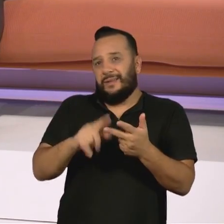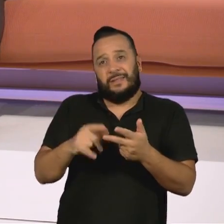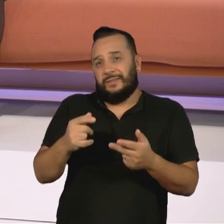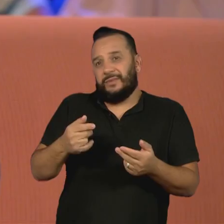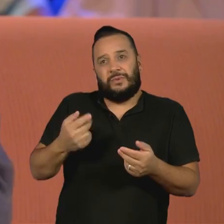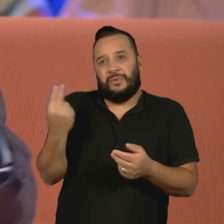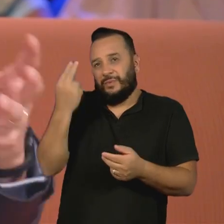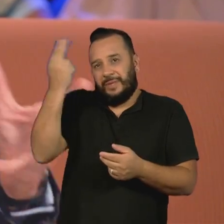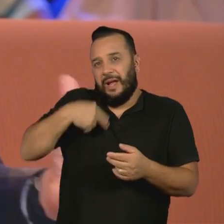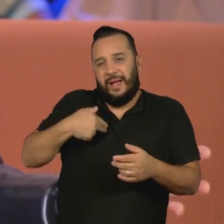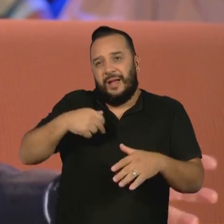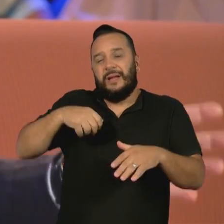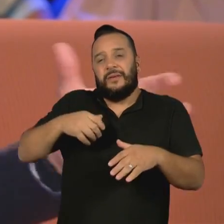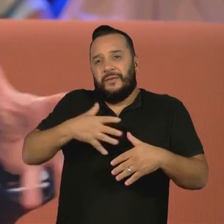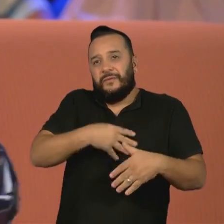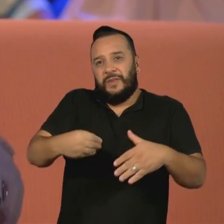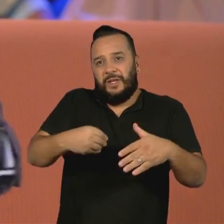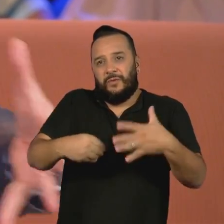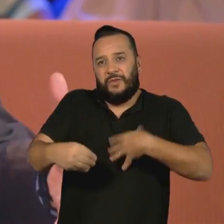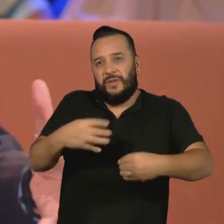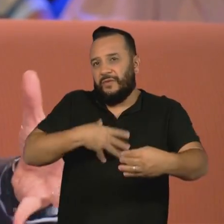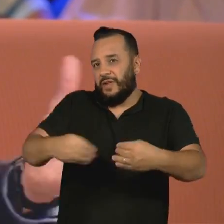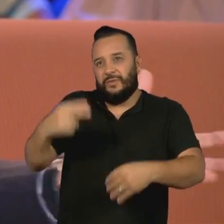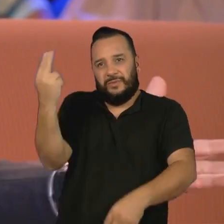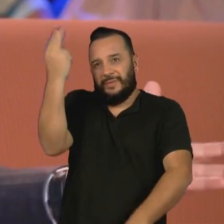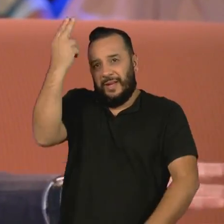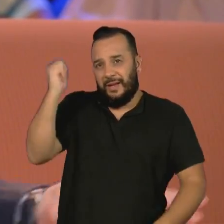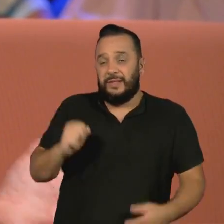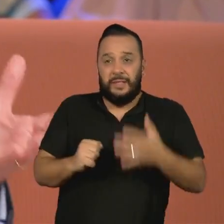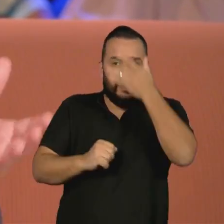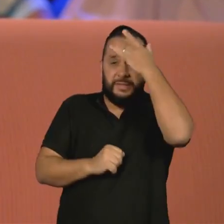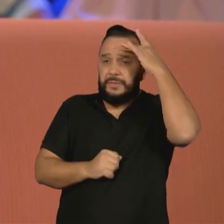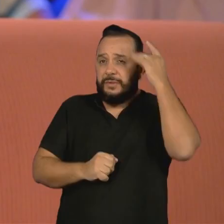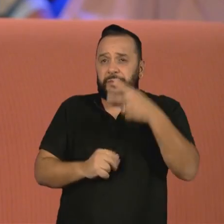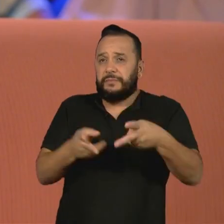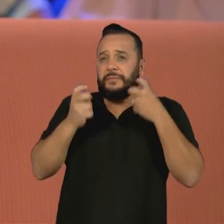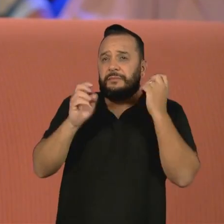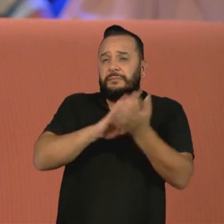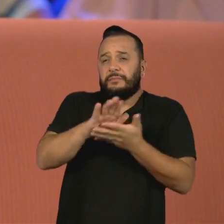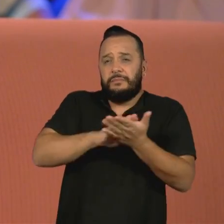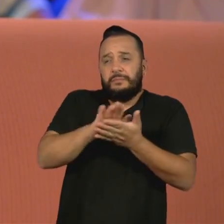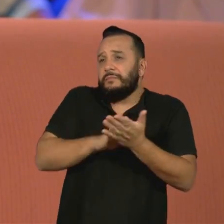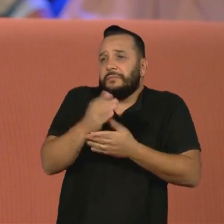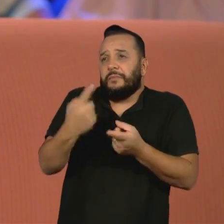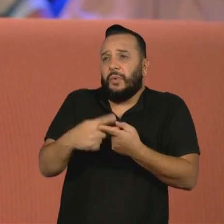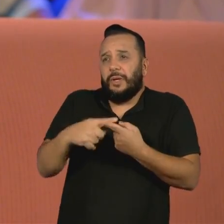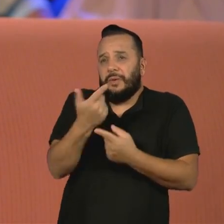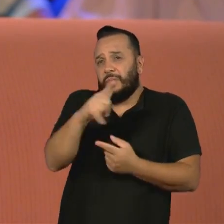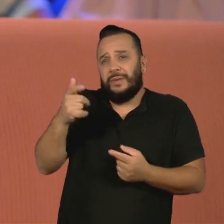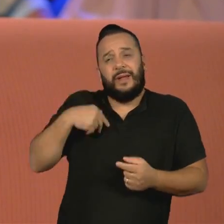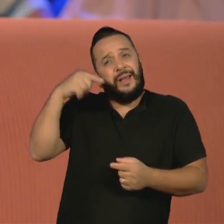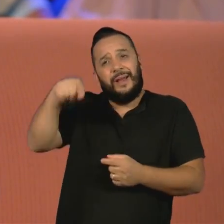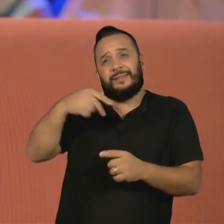procriar. Mas, de novo, as pessoas daquela cidade não percebem isso exatamente porque elas não têm essa visão.